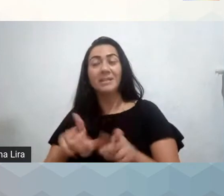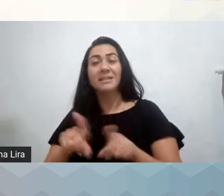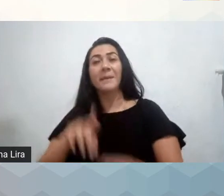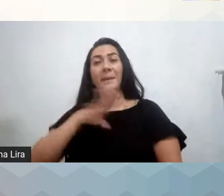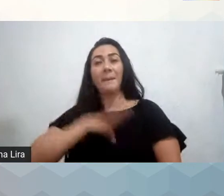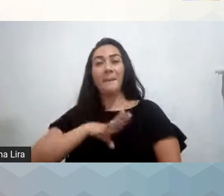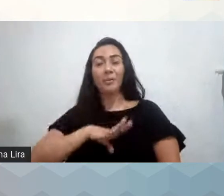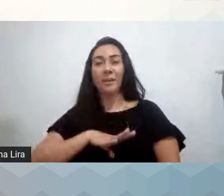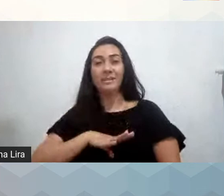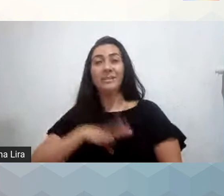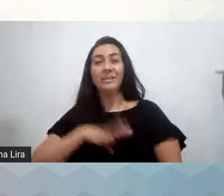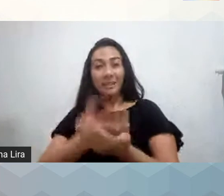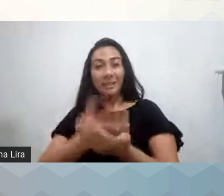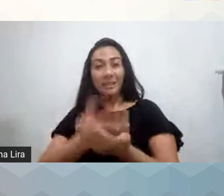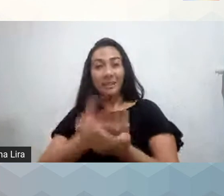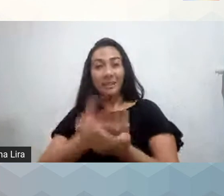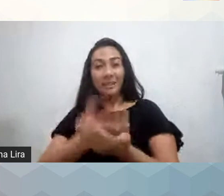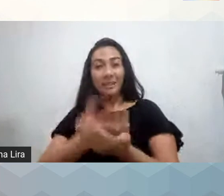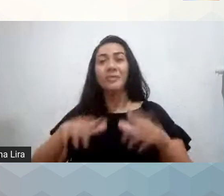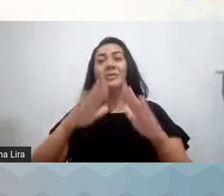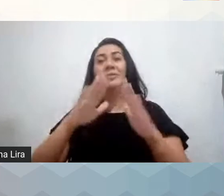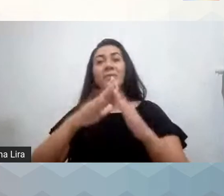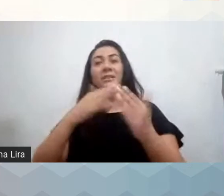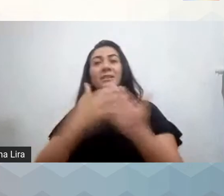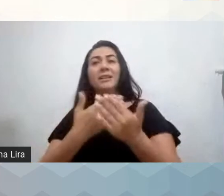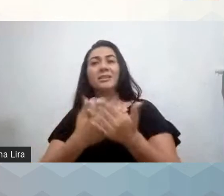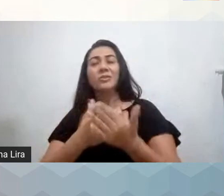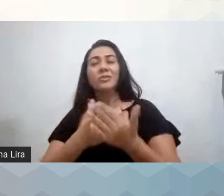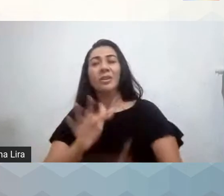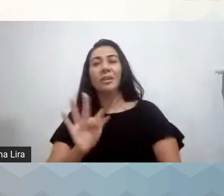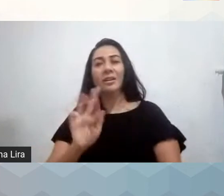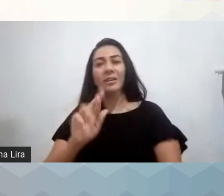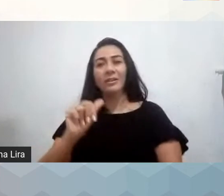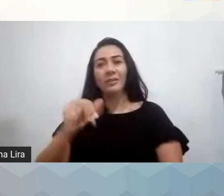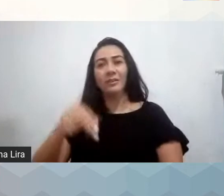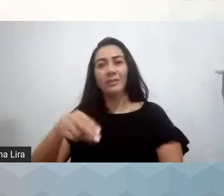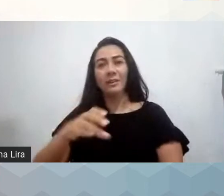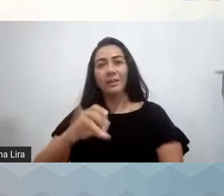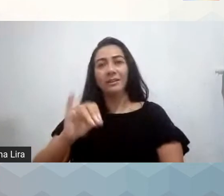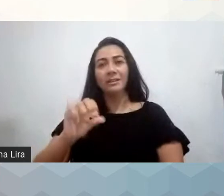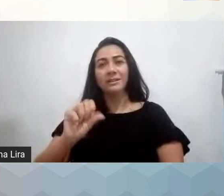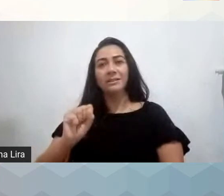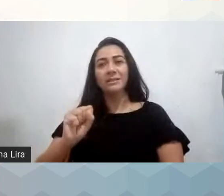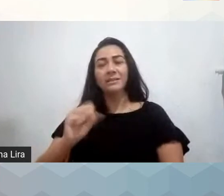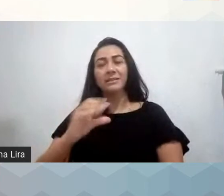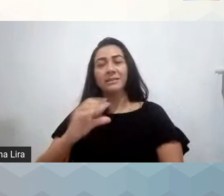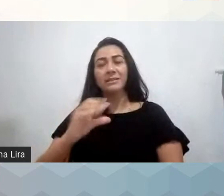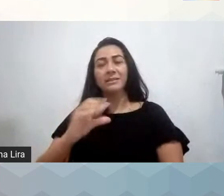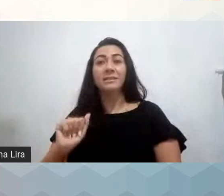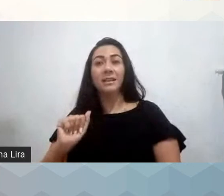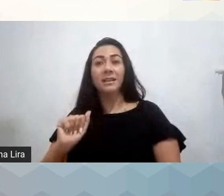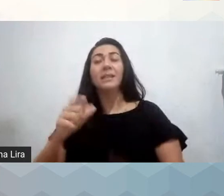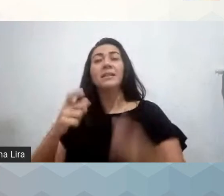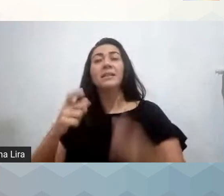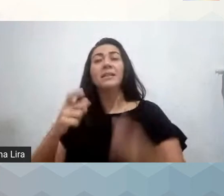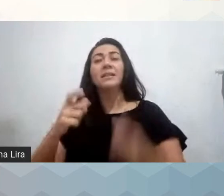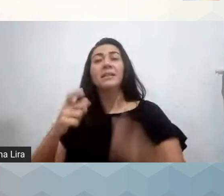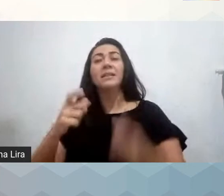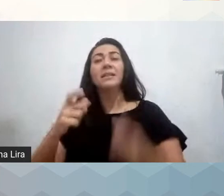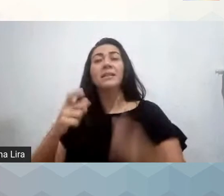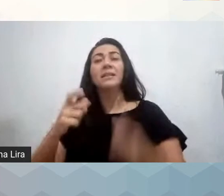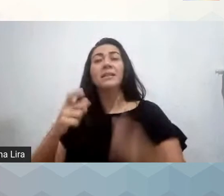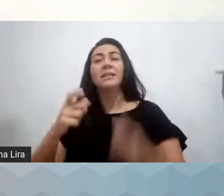Francisca Elzica Souza, lotada pela Secretaria de Educação de Boa Vista. Também foi intérprete